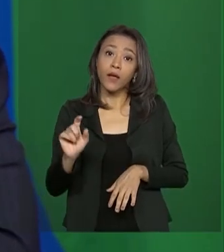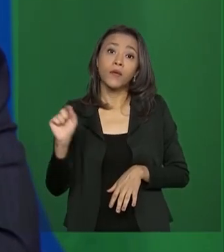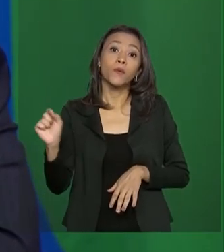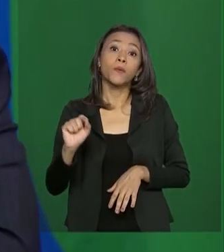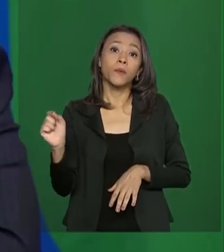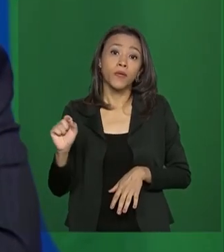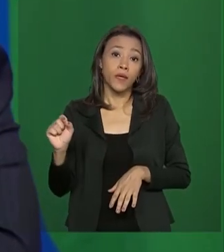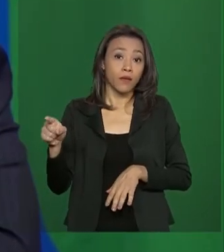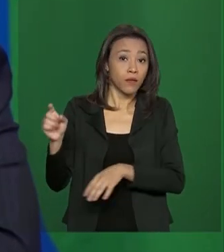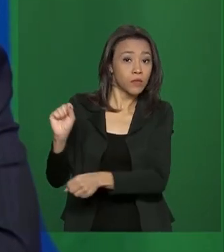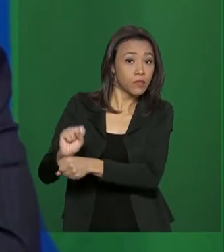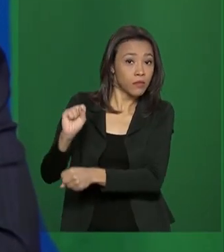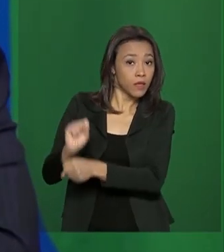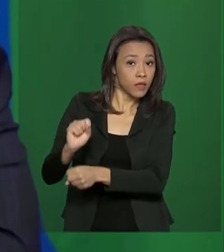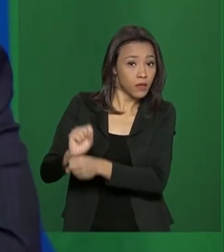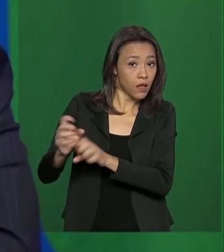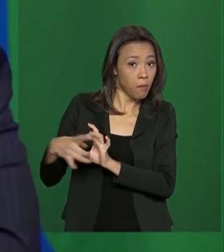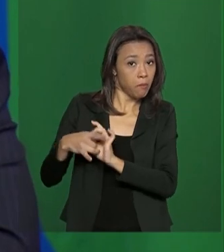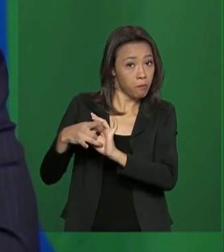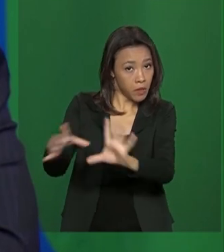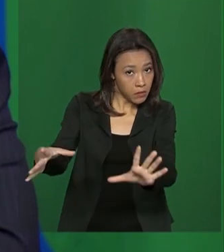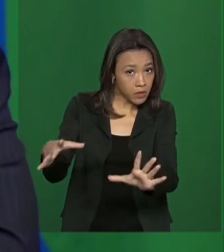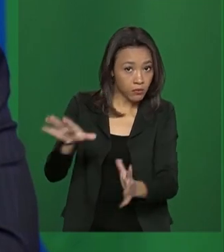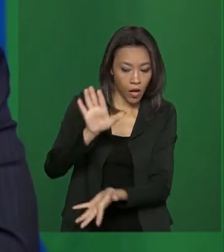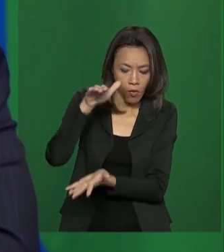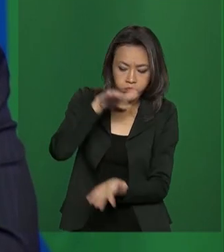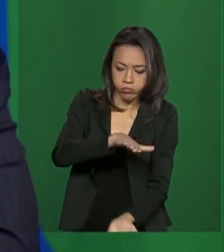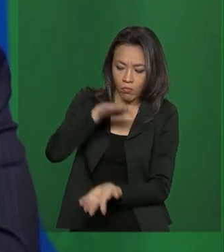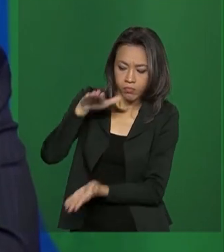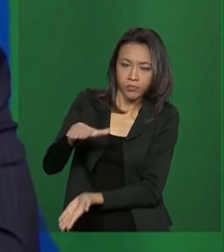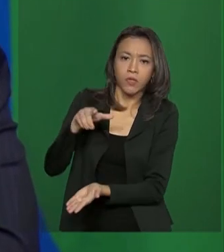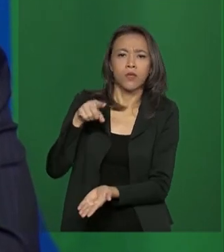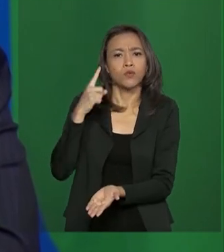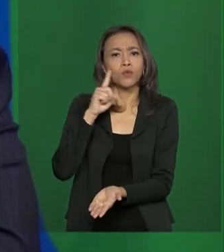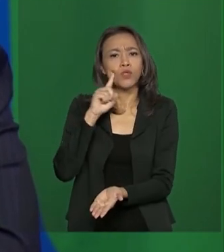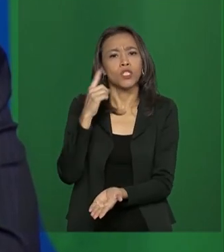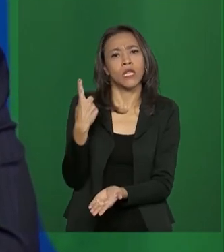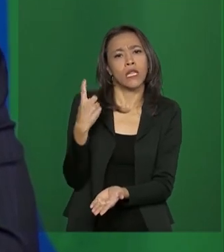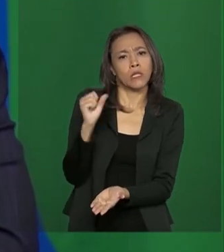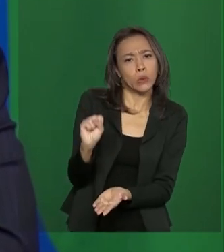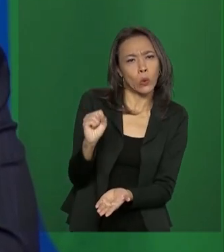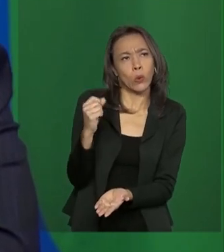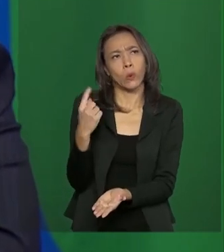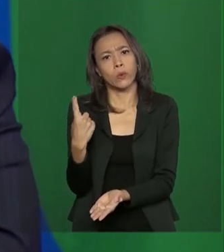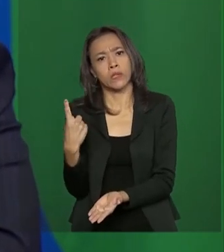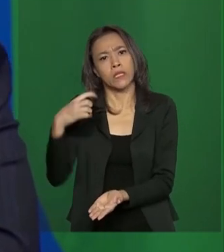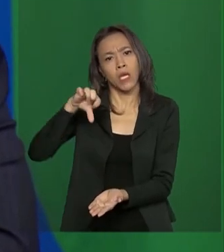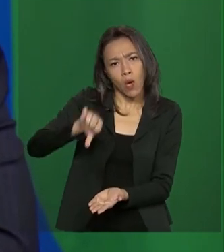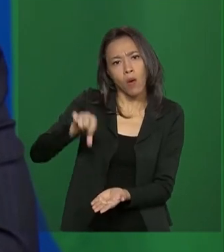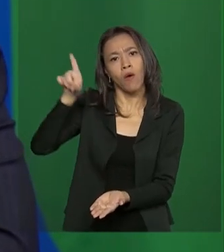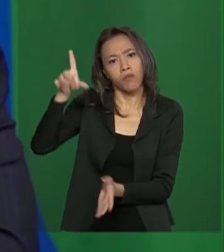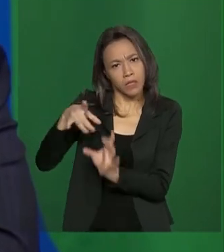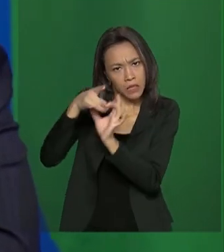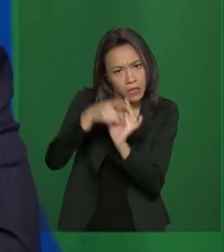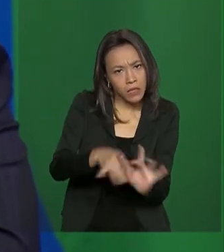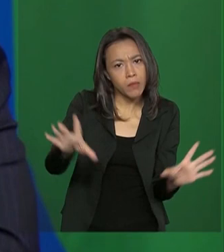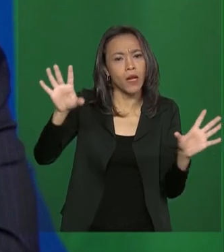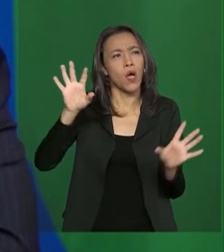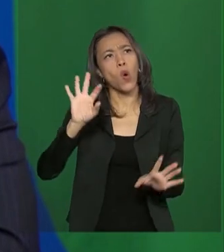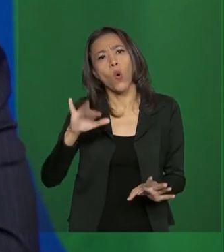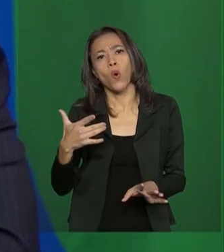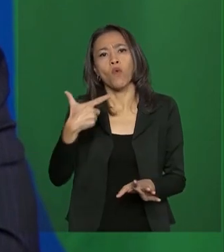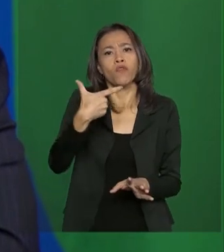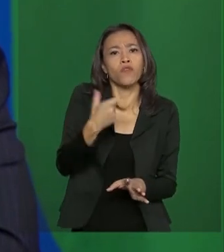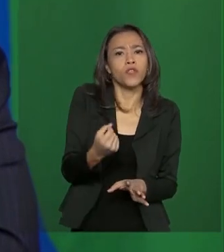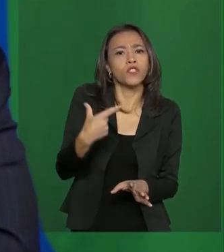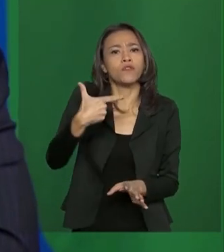carga seja liberada. Isso pode acontecer no dia 18, no dia 19. Então, ou no dia 20 ou no dia